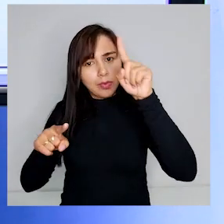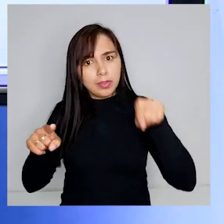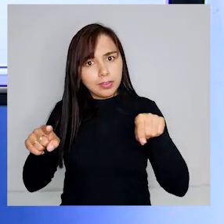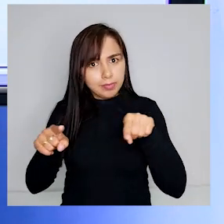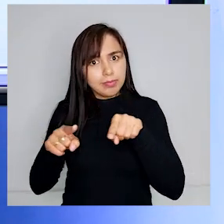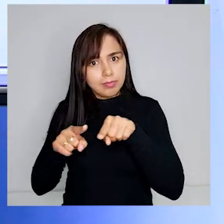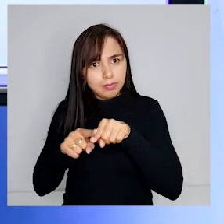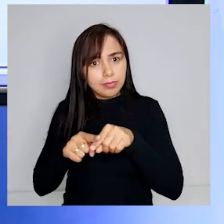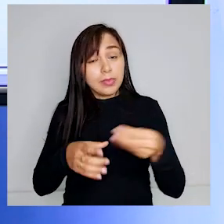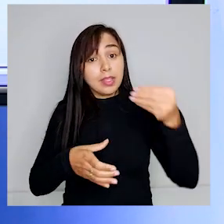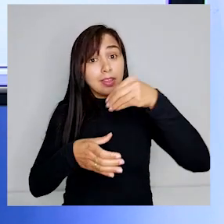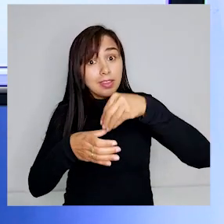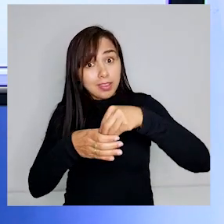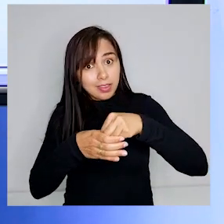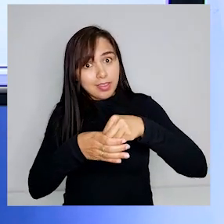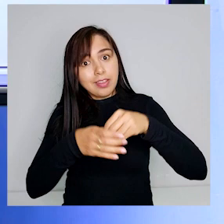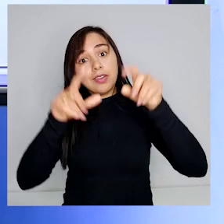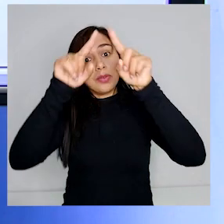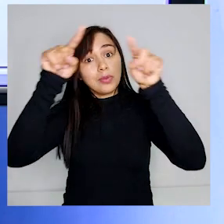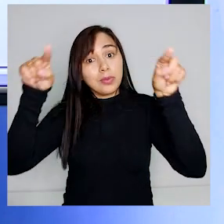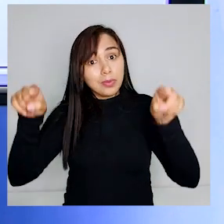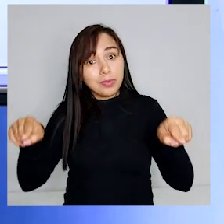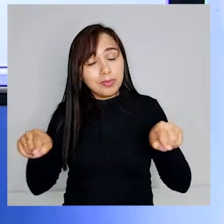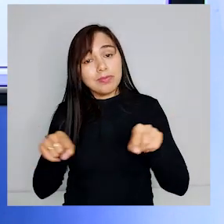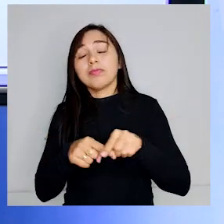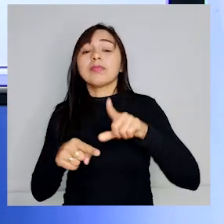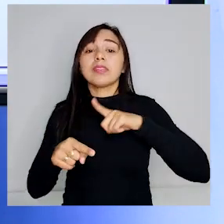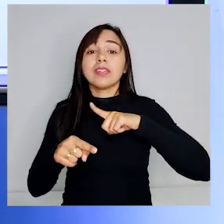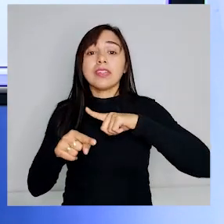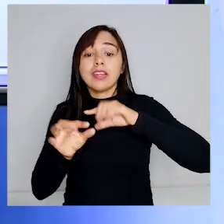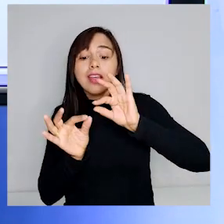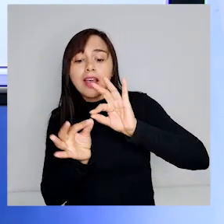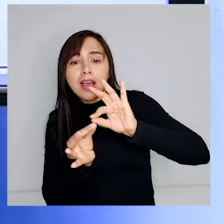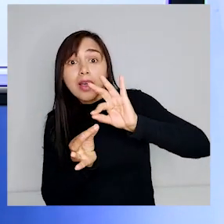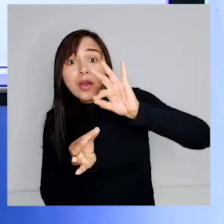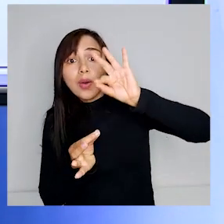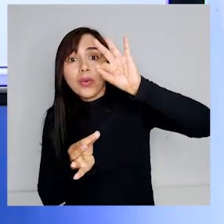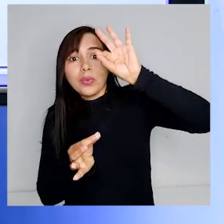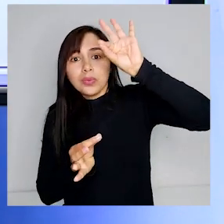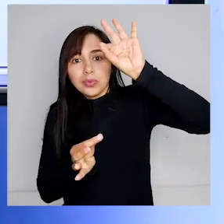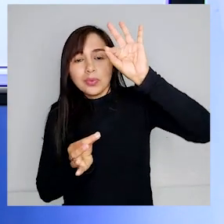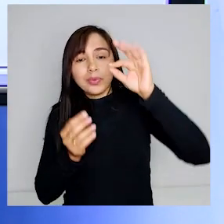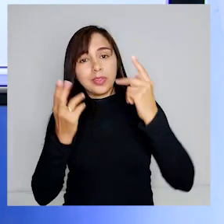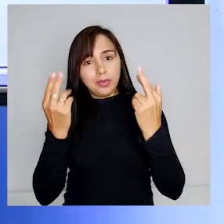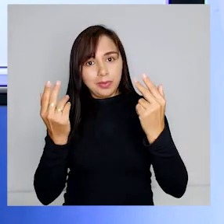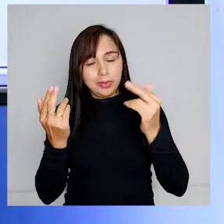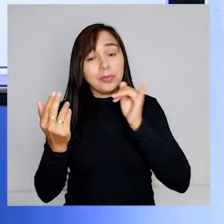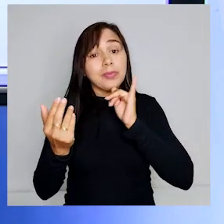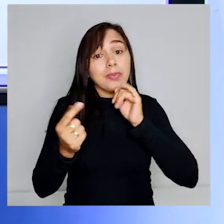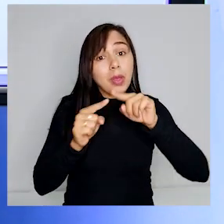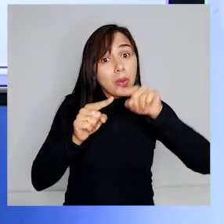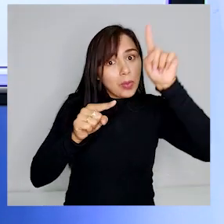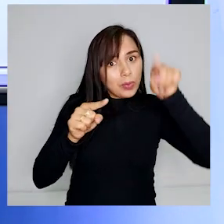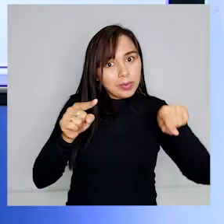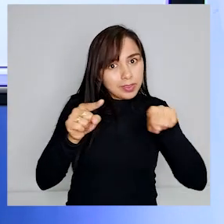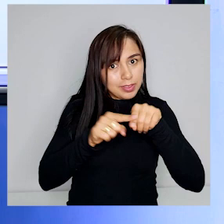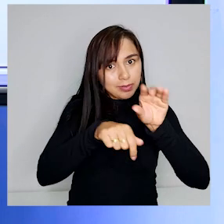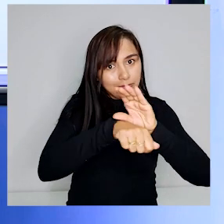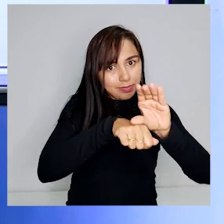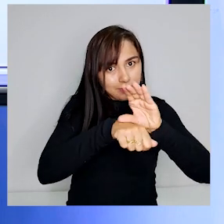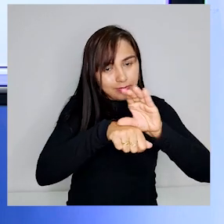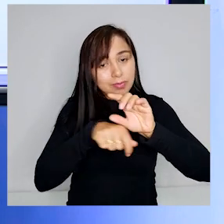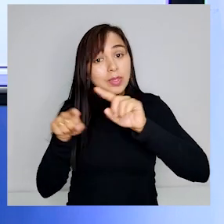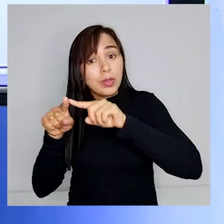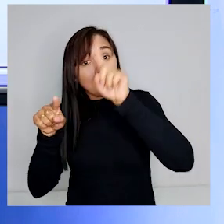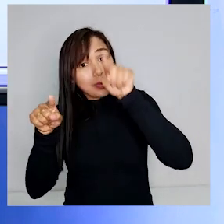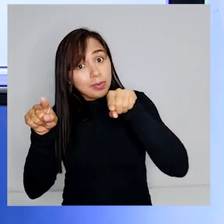ter a mesma altura. Então, estou dizendo que os triângulos, tanto o cinza quanto o triângulo branco, eles